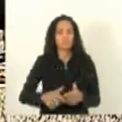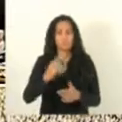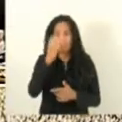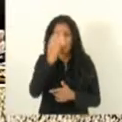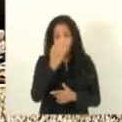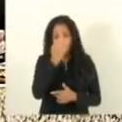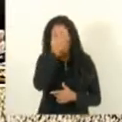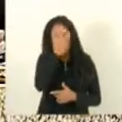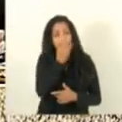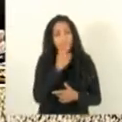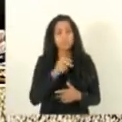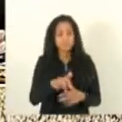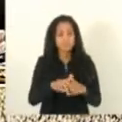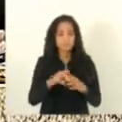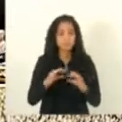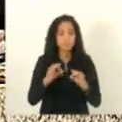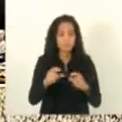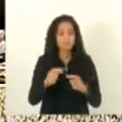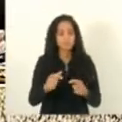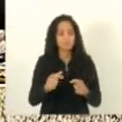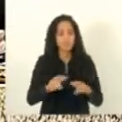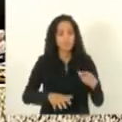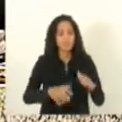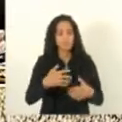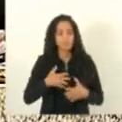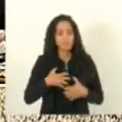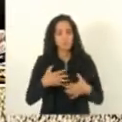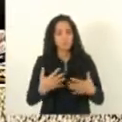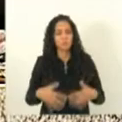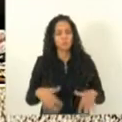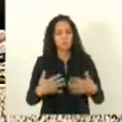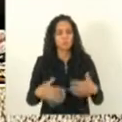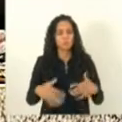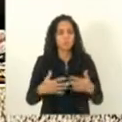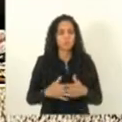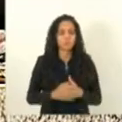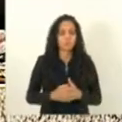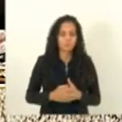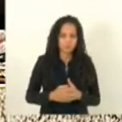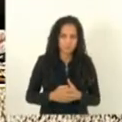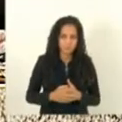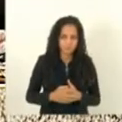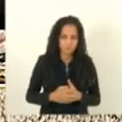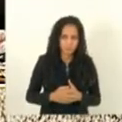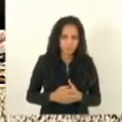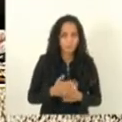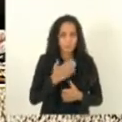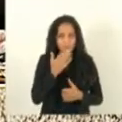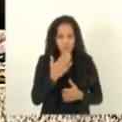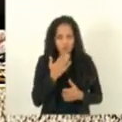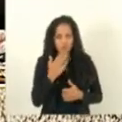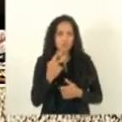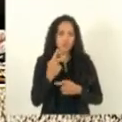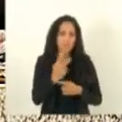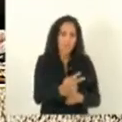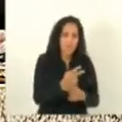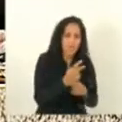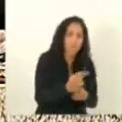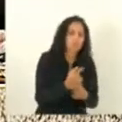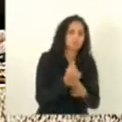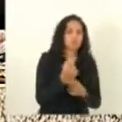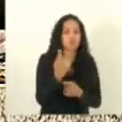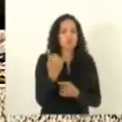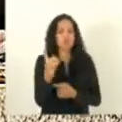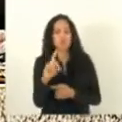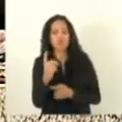Por isso tudo é de arrepiar quando chego mais perdido, ou seja, chega mais pedido de empréstimo em dólar, mais dinheiro